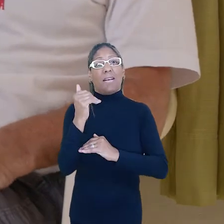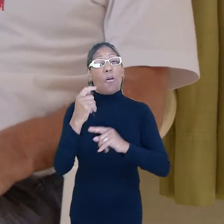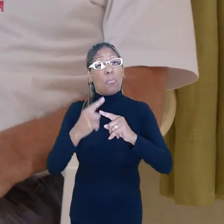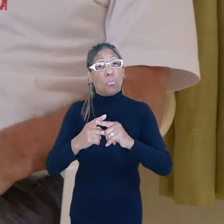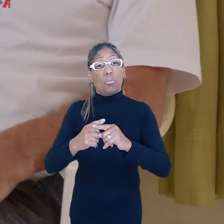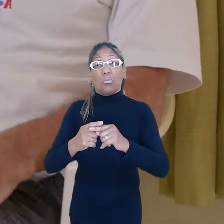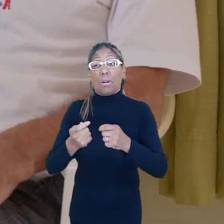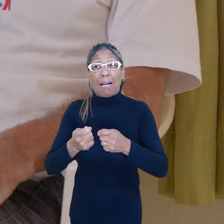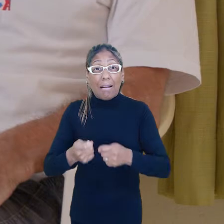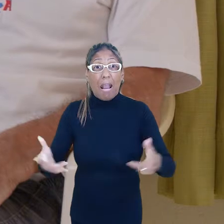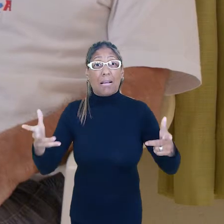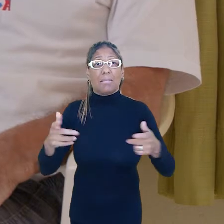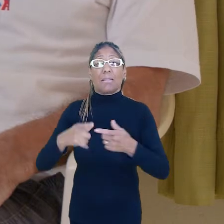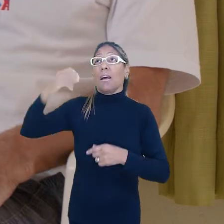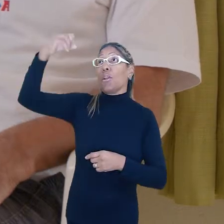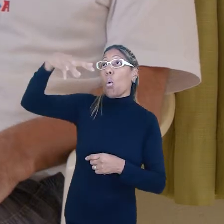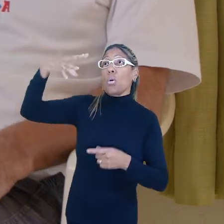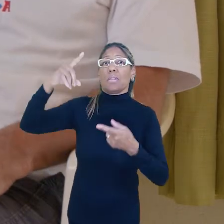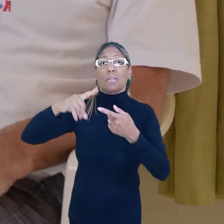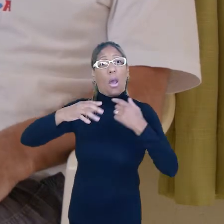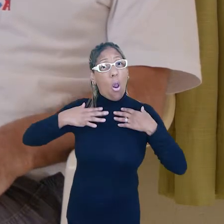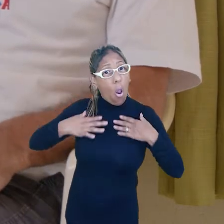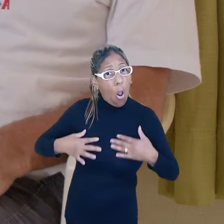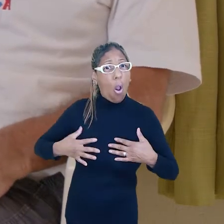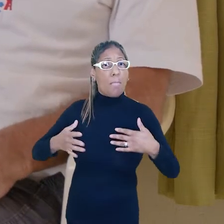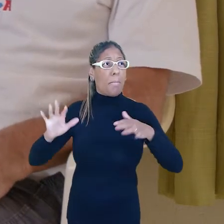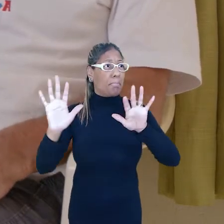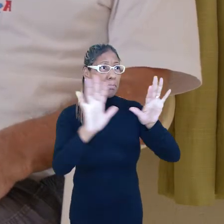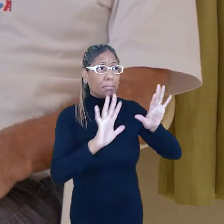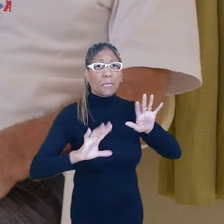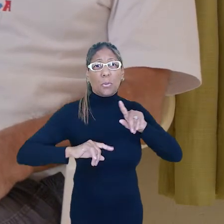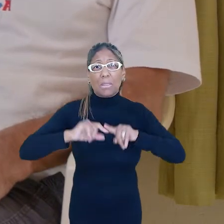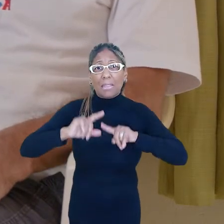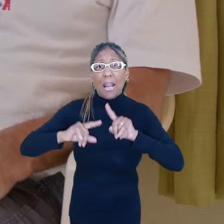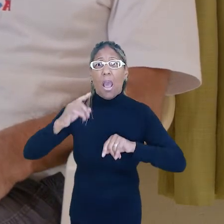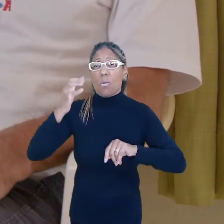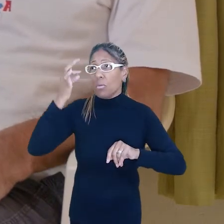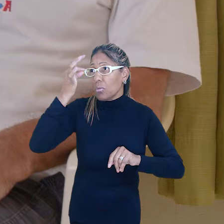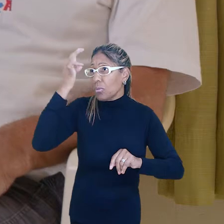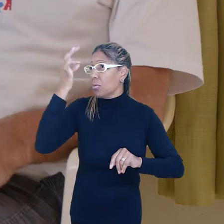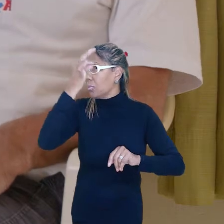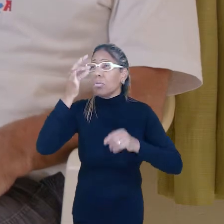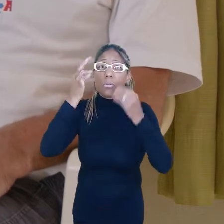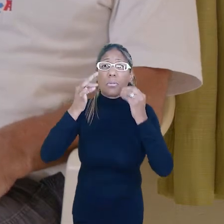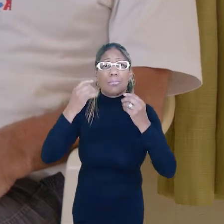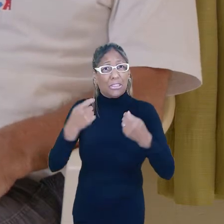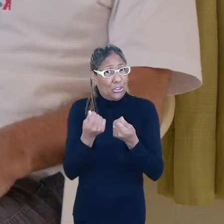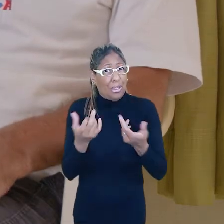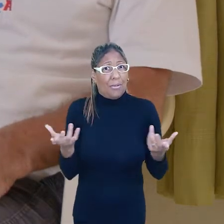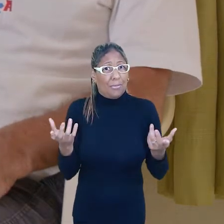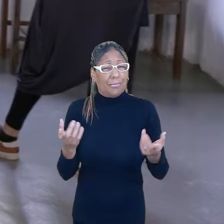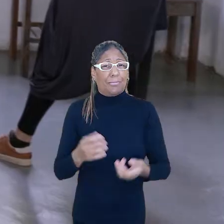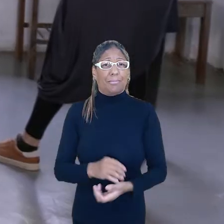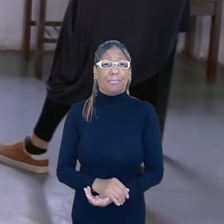um custo, esse boom tem um custo, essa luz tem um custo, né? O figurino, a cenografia, o delineador que você passa no olho, você precisa de dinheiro para